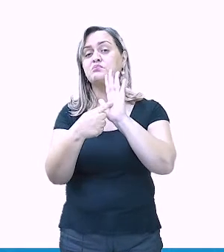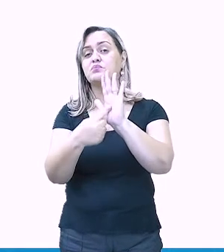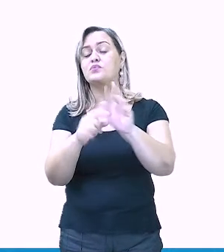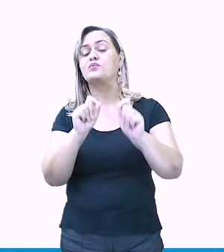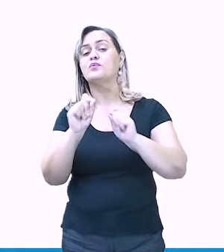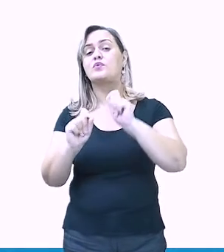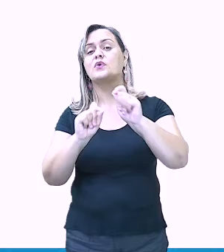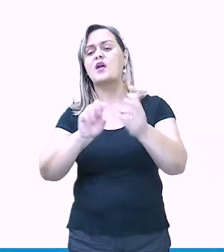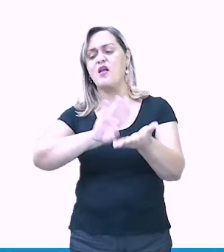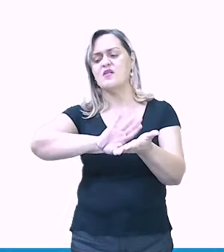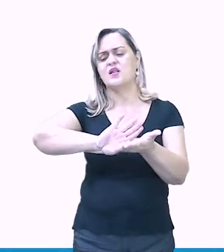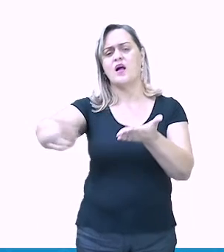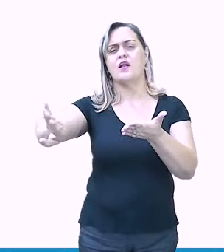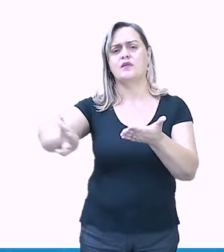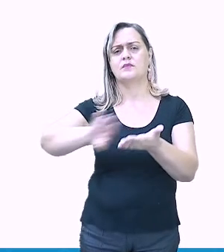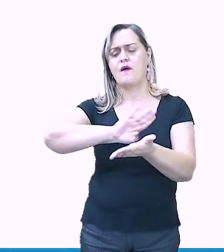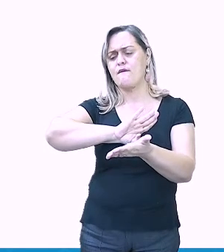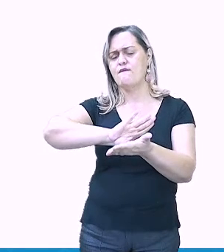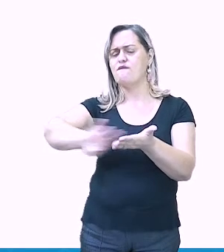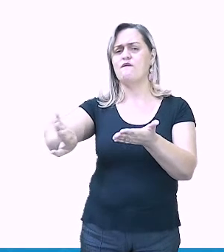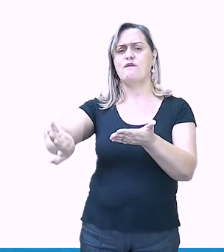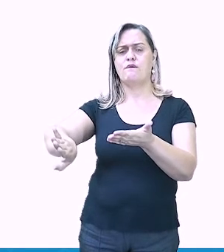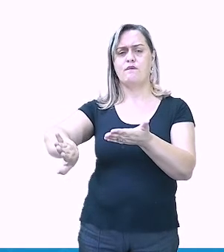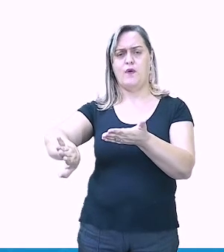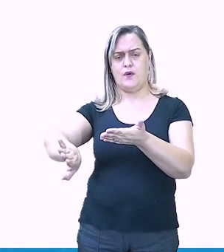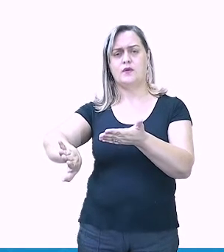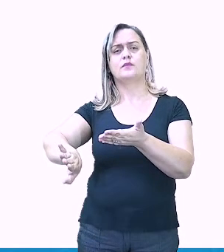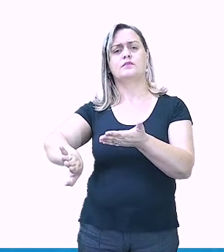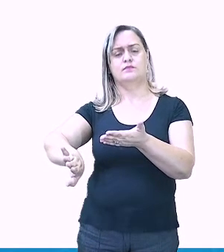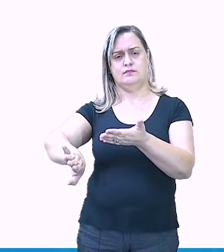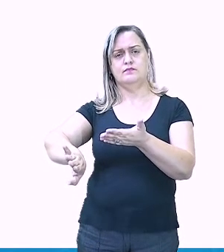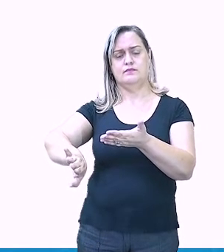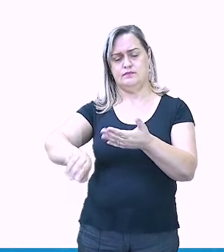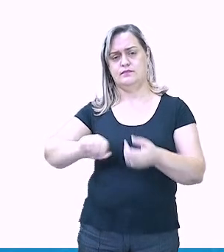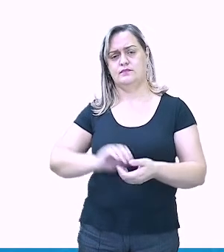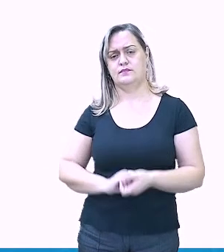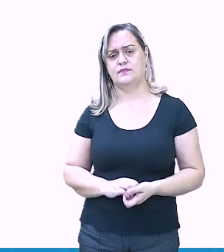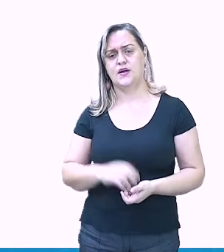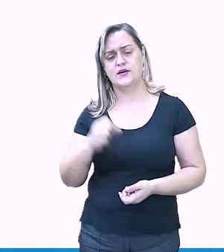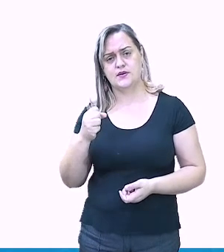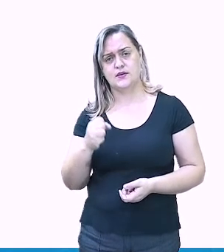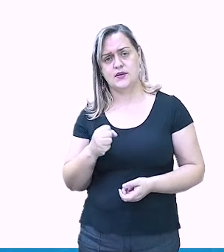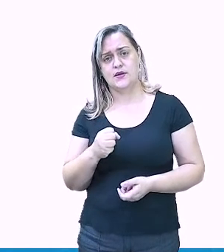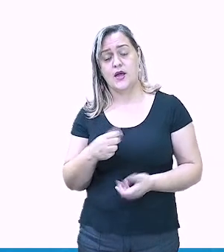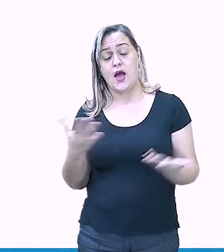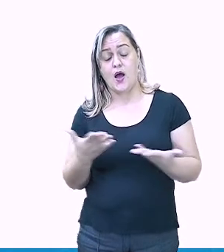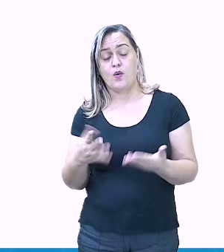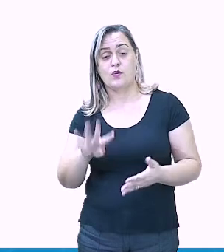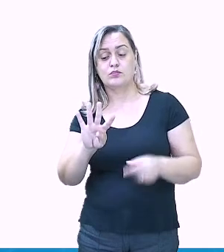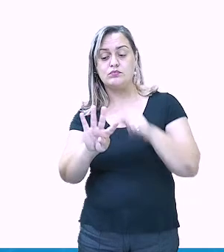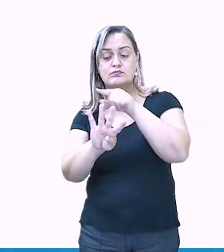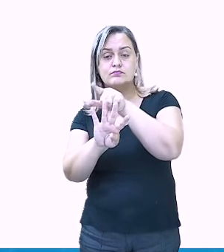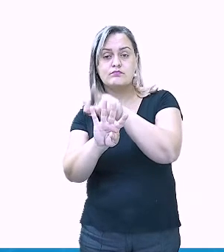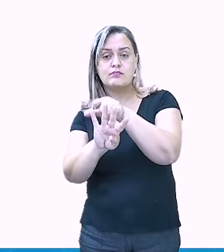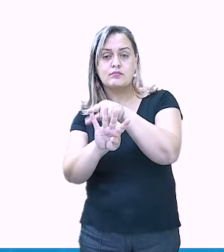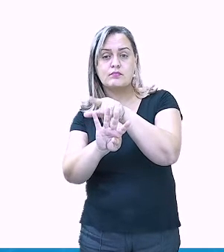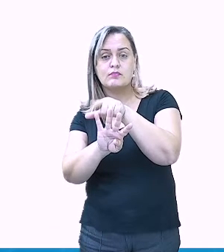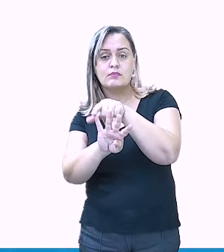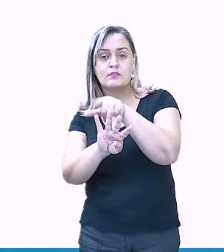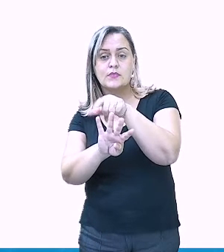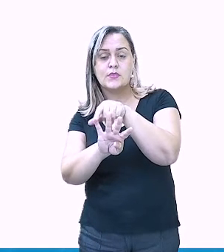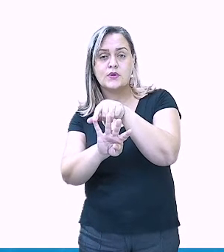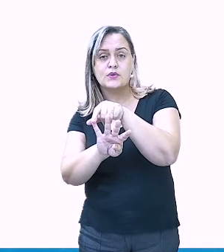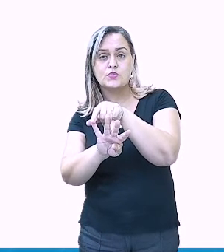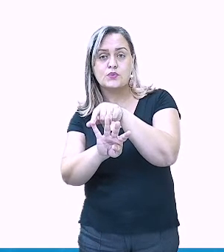expulsar, né? Do sair, né? Também é uma interjeição. E aí, por fim, a gente tem o socorro, né? O ai